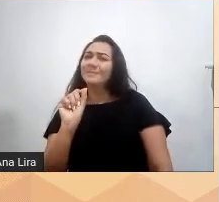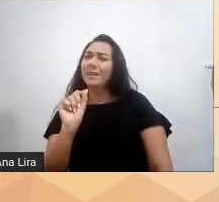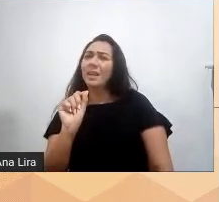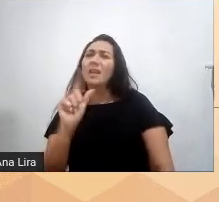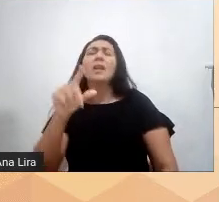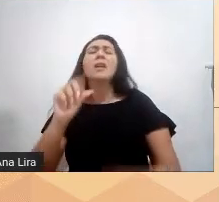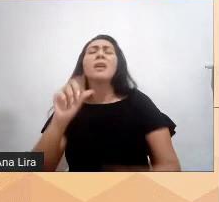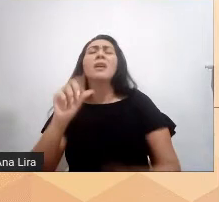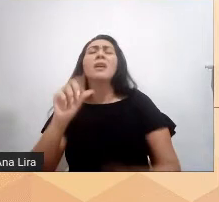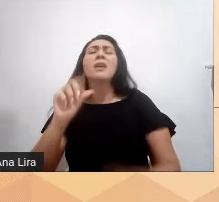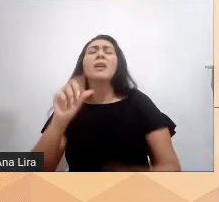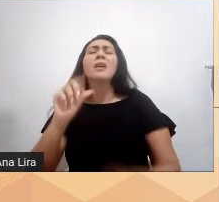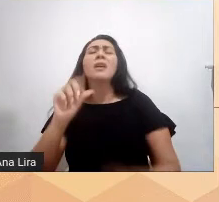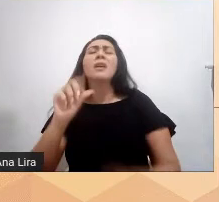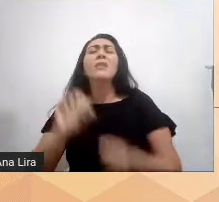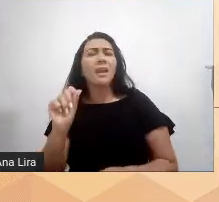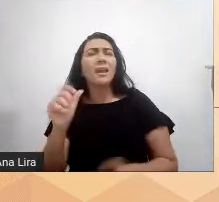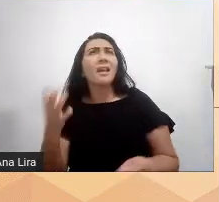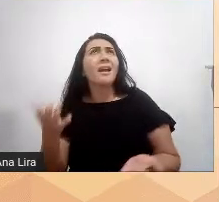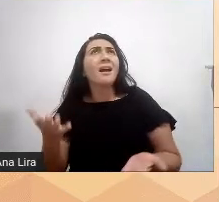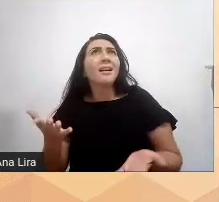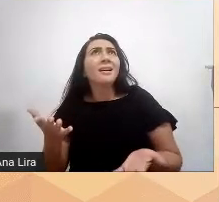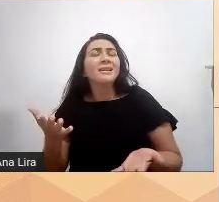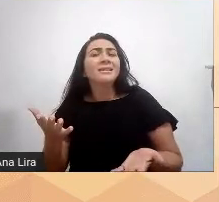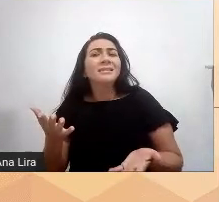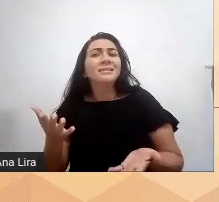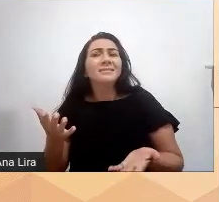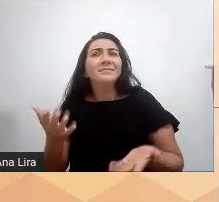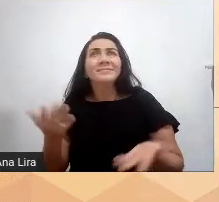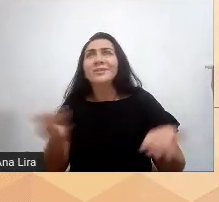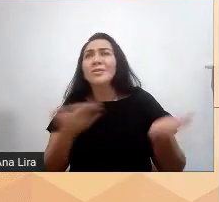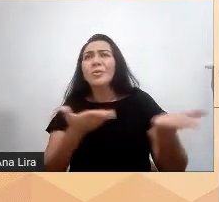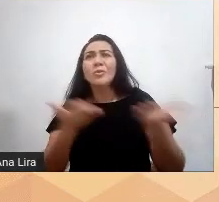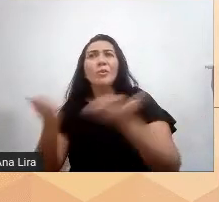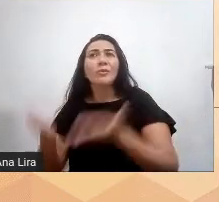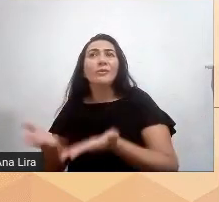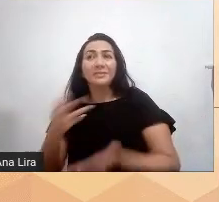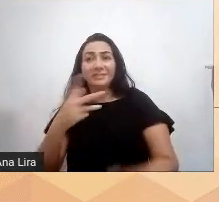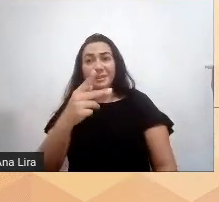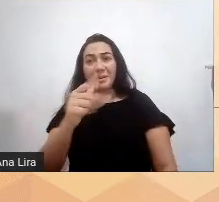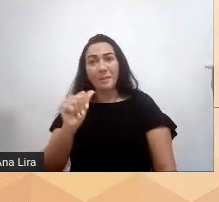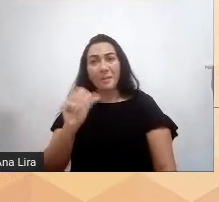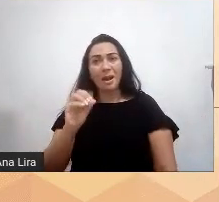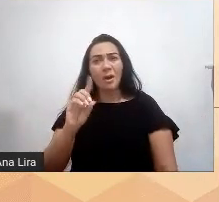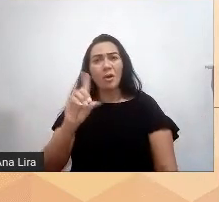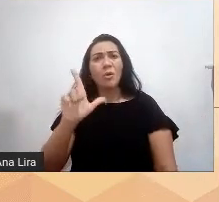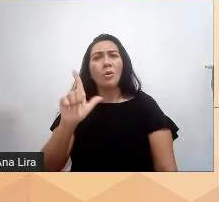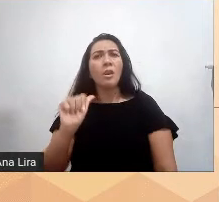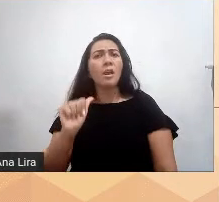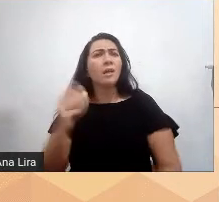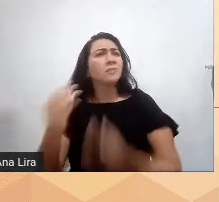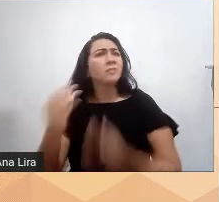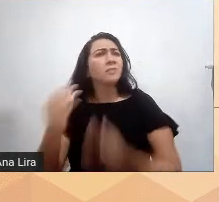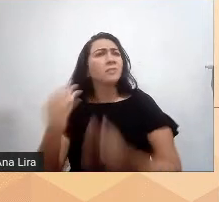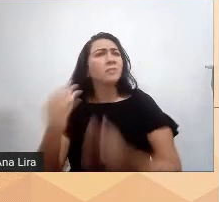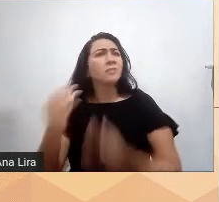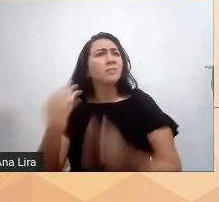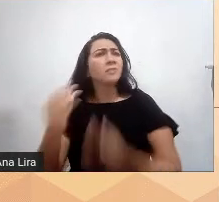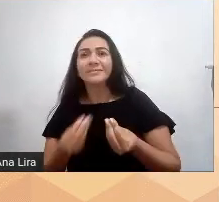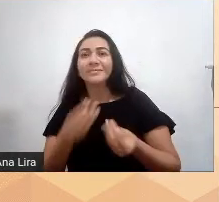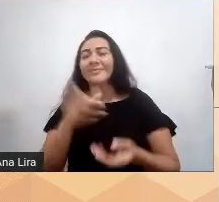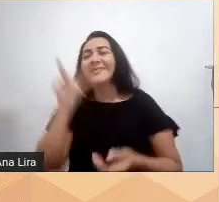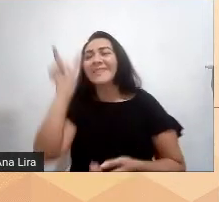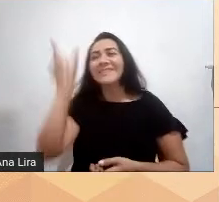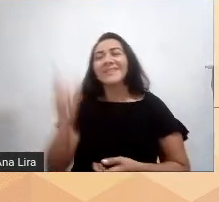Da onde que surgiu esse convite, vamos dizer assim, né? Então, vamos lá. Eu sou a Paola